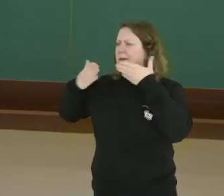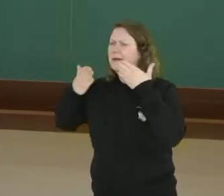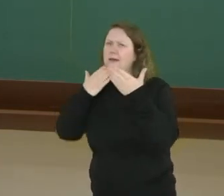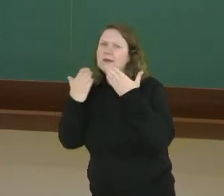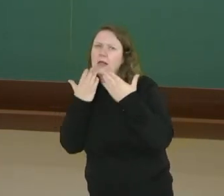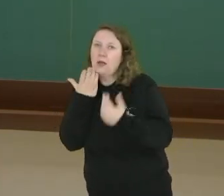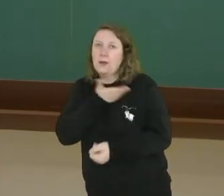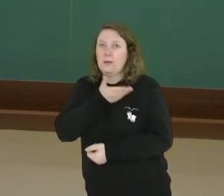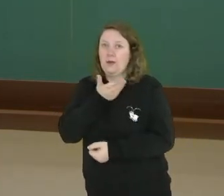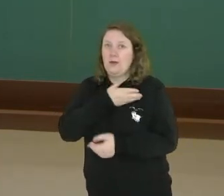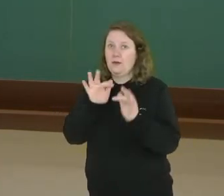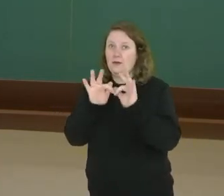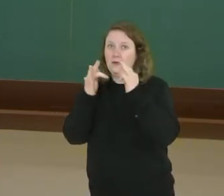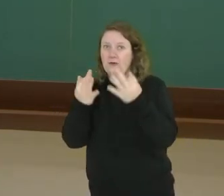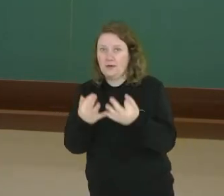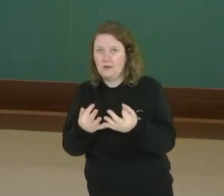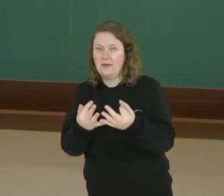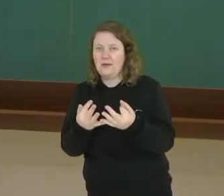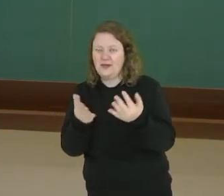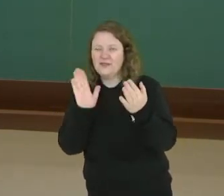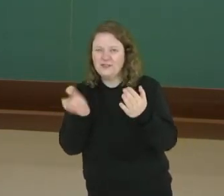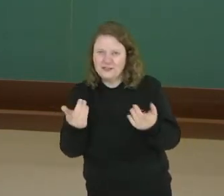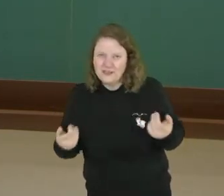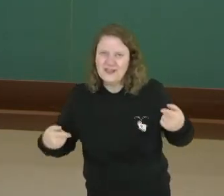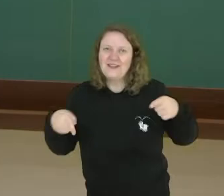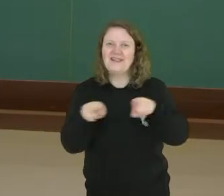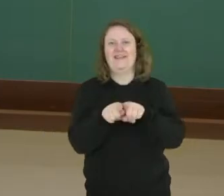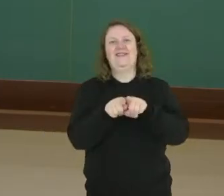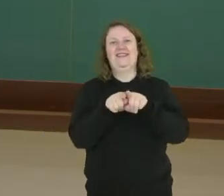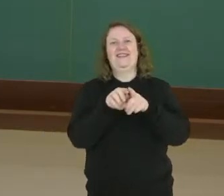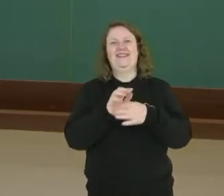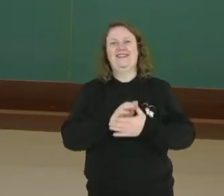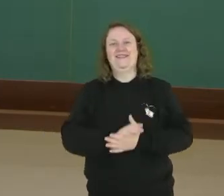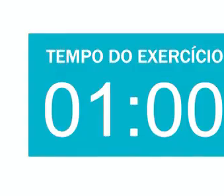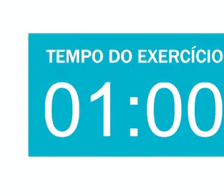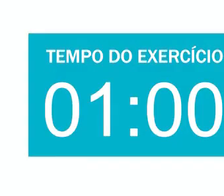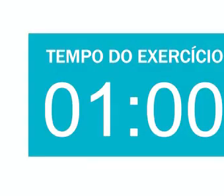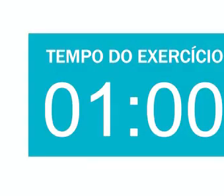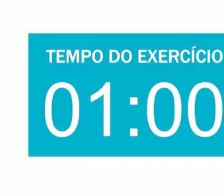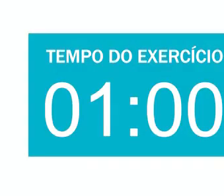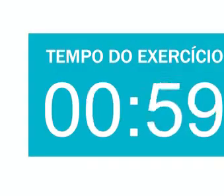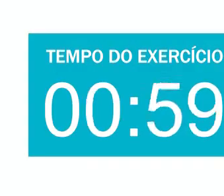nós voltamos para falar mais sobre esse assunto. Até daqui a pouco.